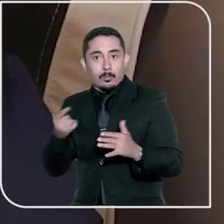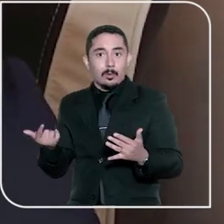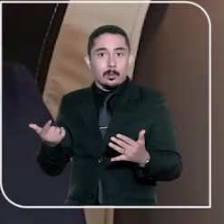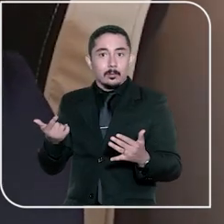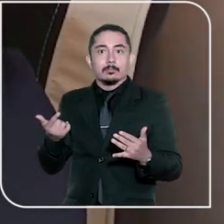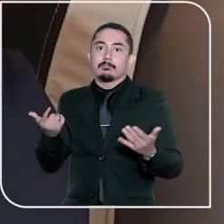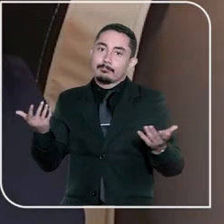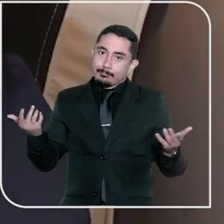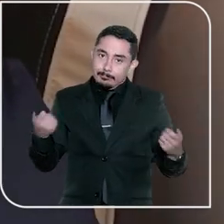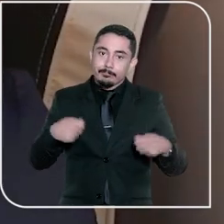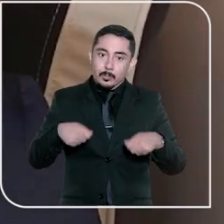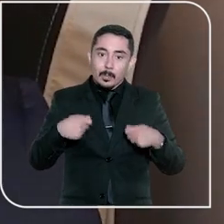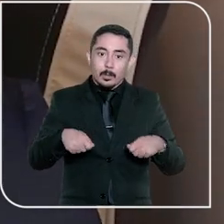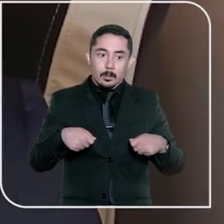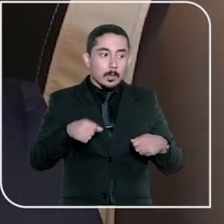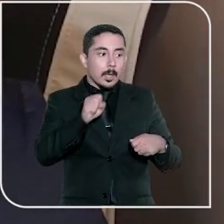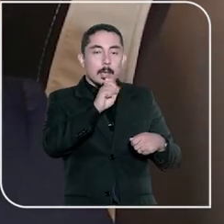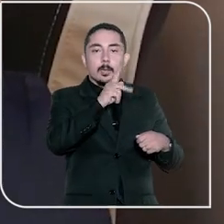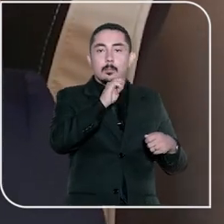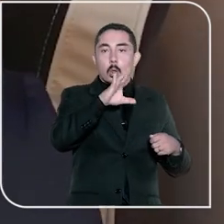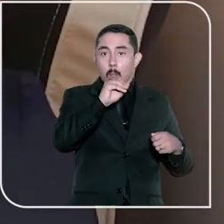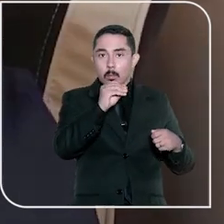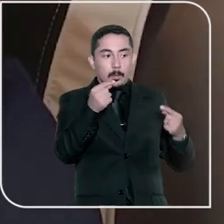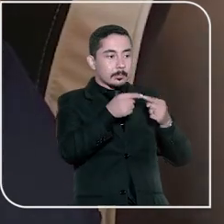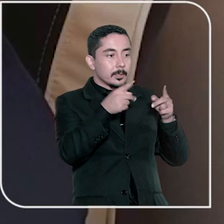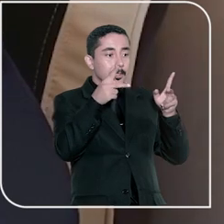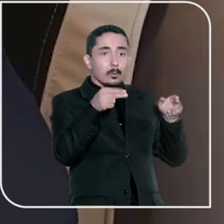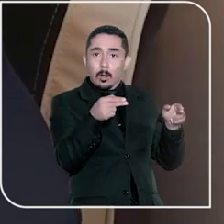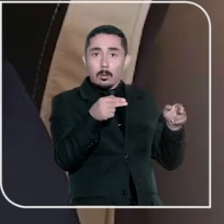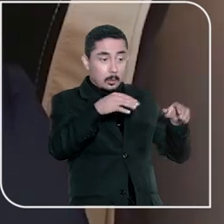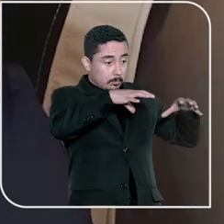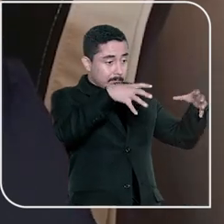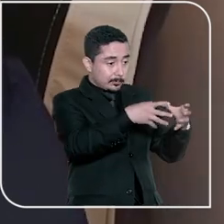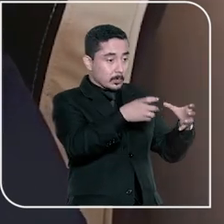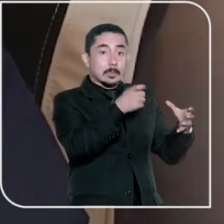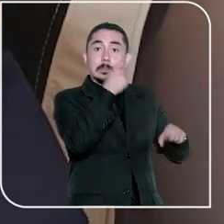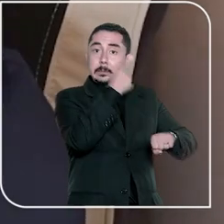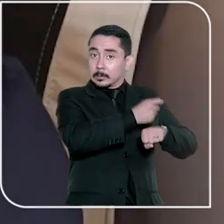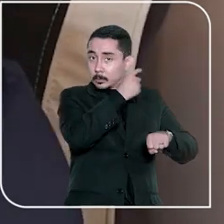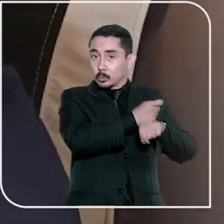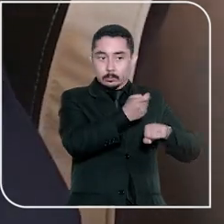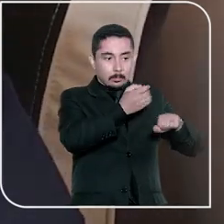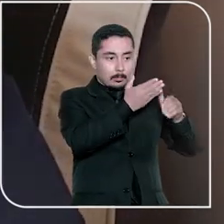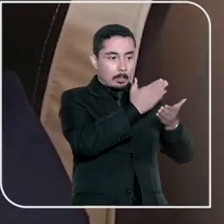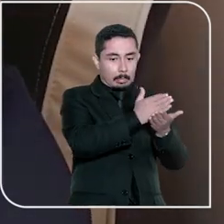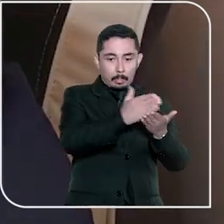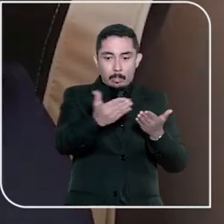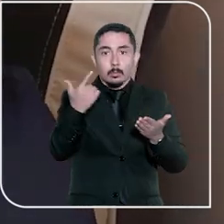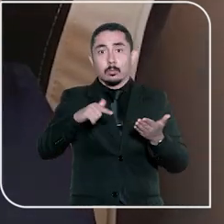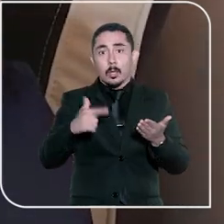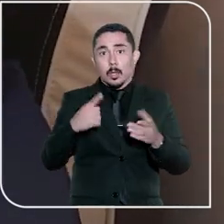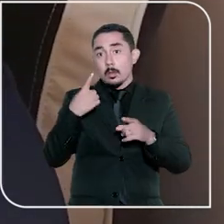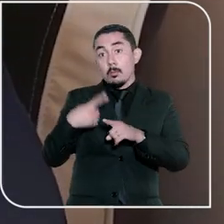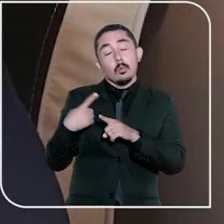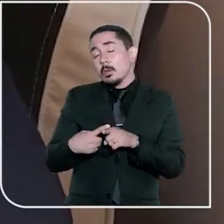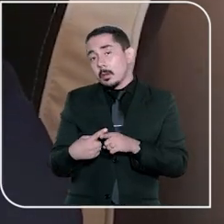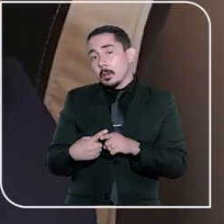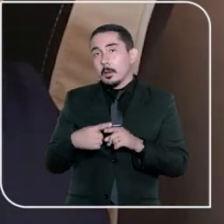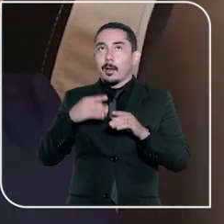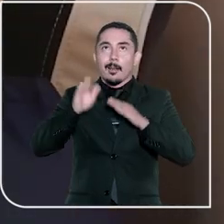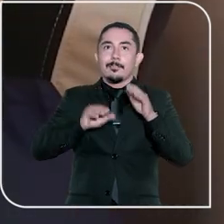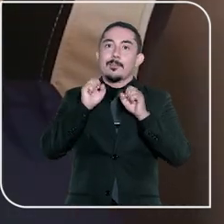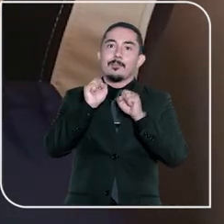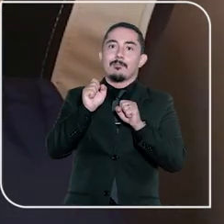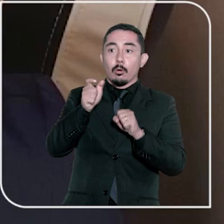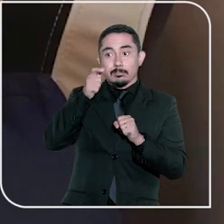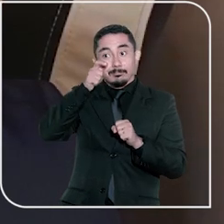ainda o espólio que é considerar esses bens em conjunto esse espólio pode ter alguns Inter esses porque